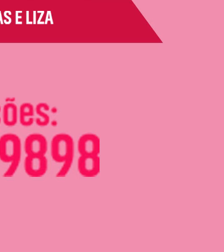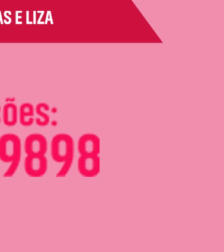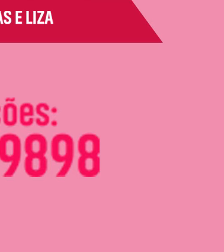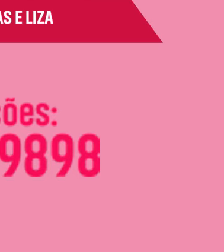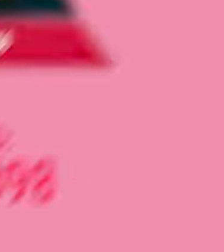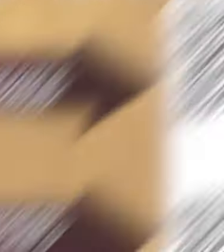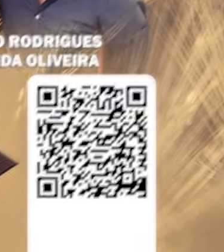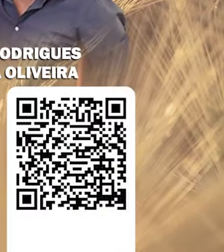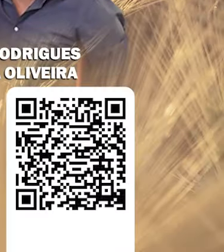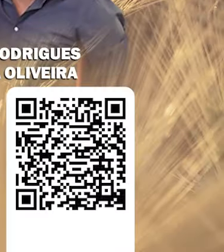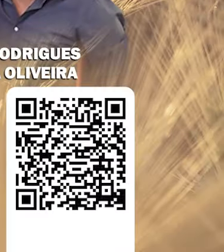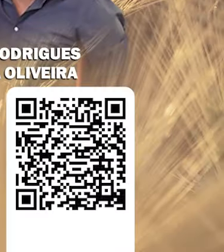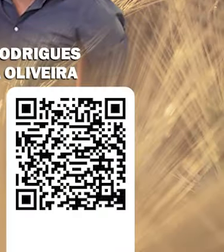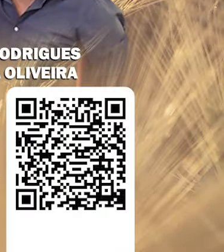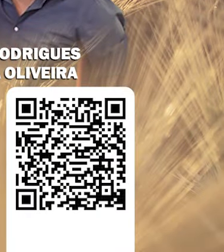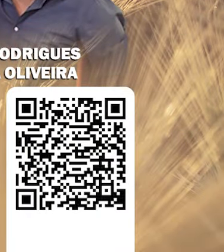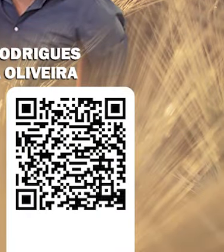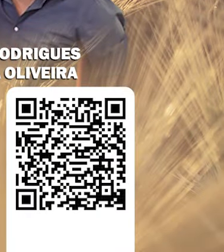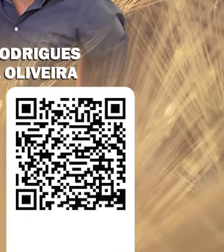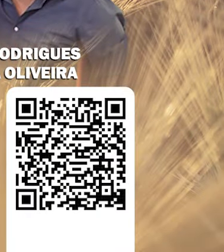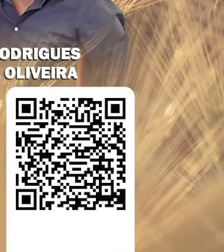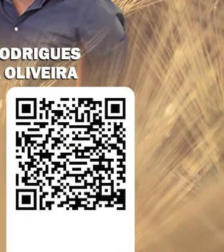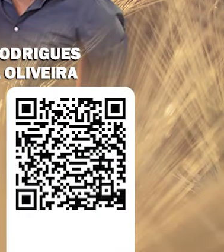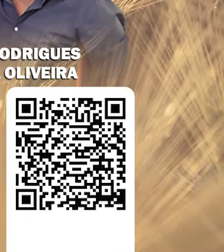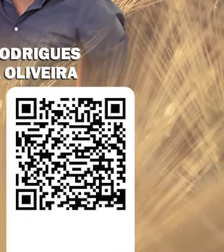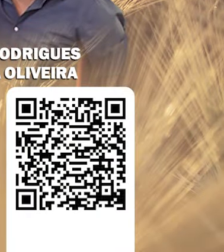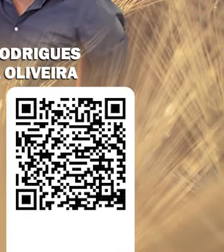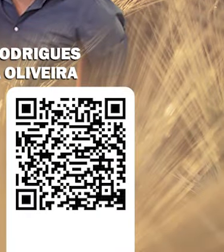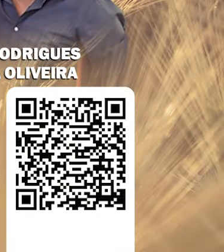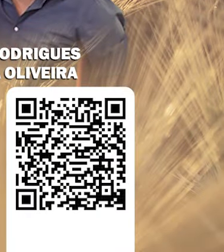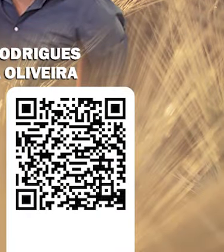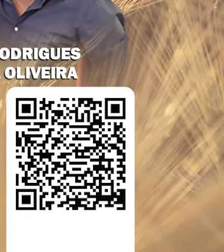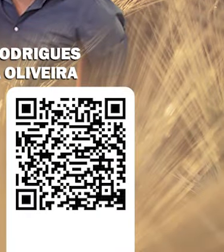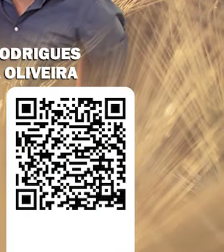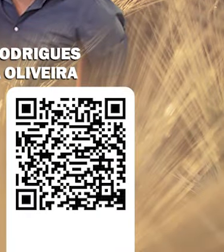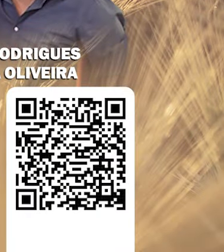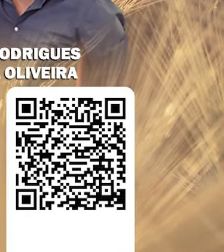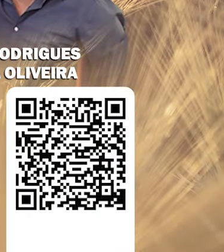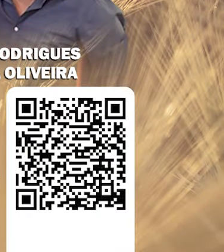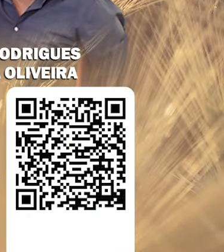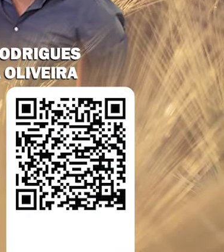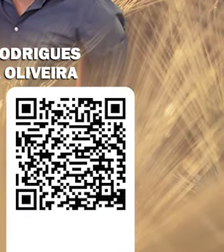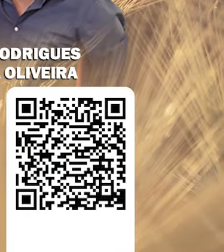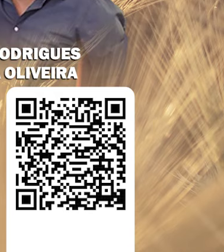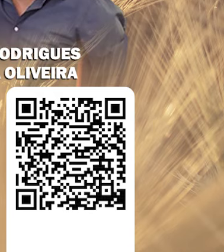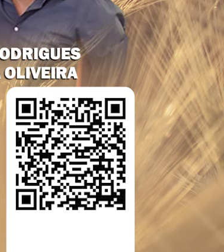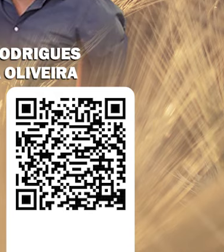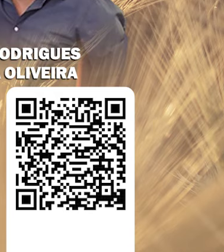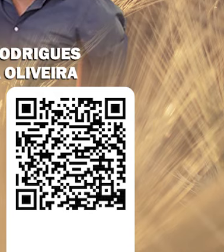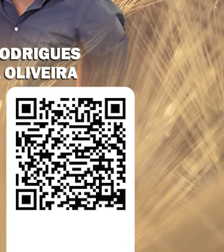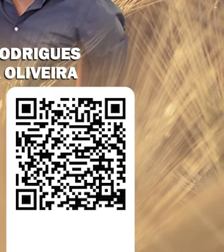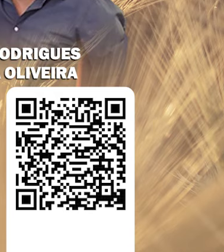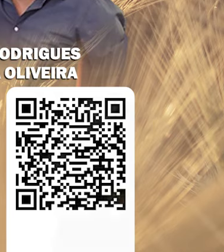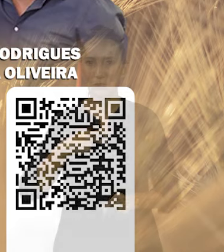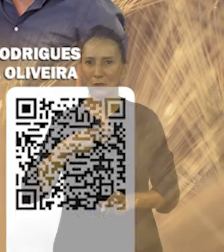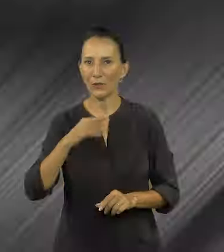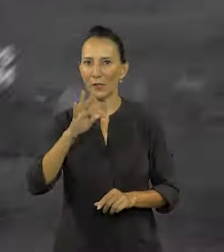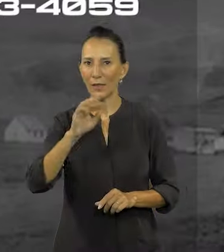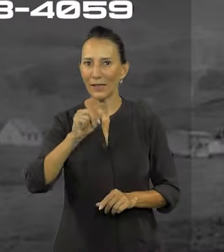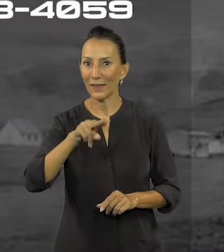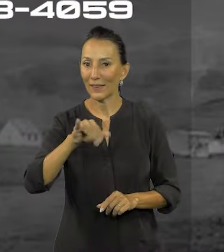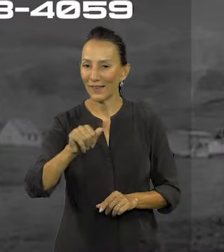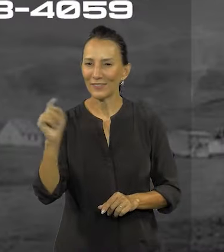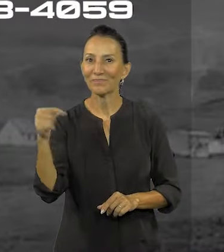chamada aí congresso para casais 17 a 19 de maio com a pastora Tânia Teresa congresso